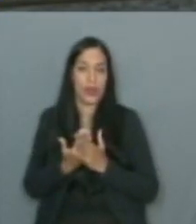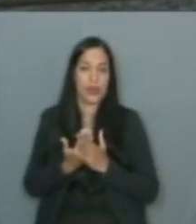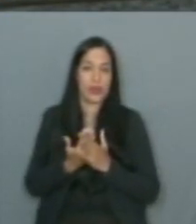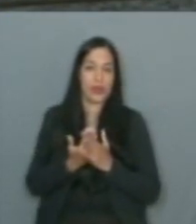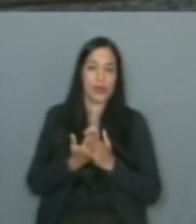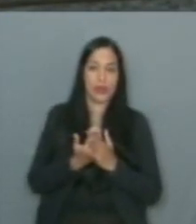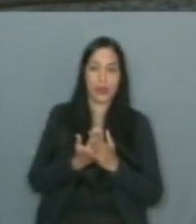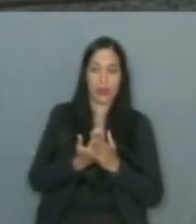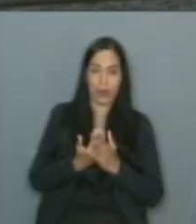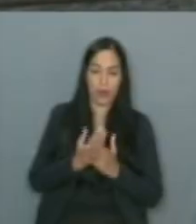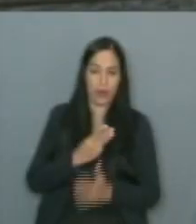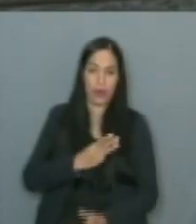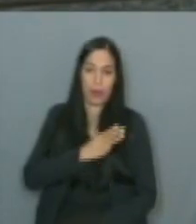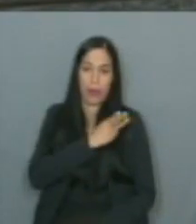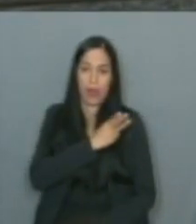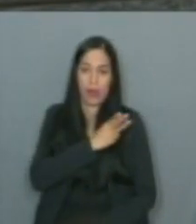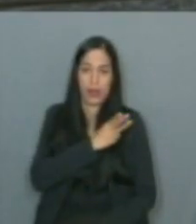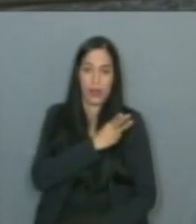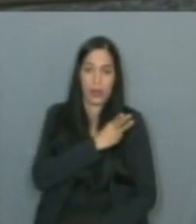de ensino médio,